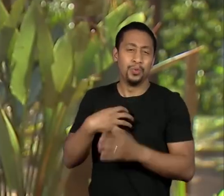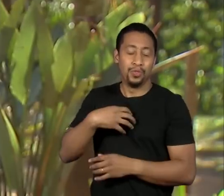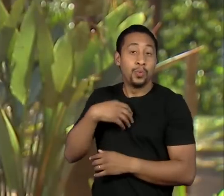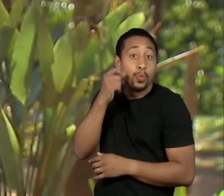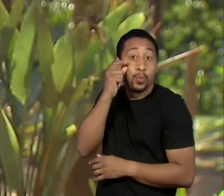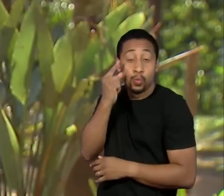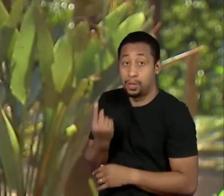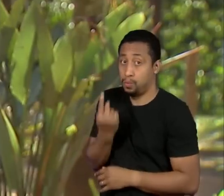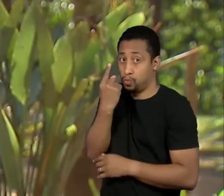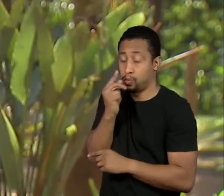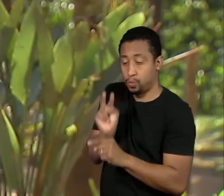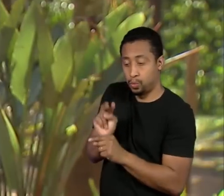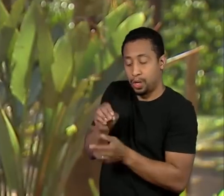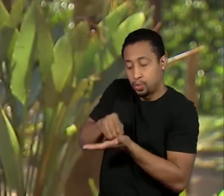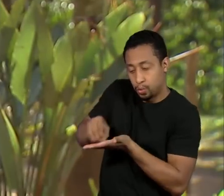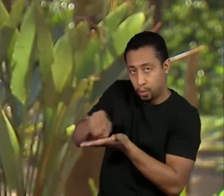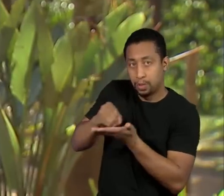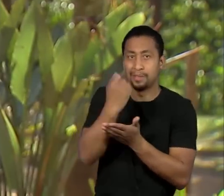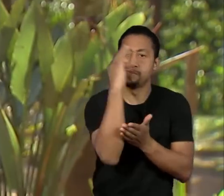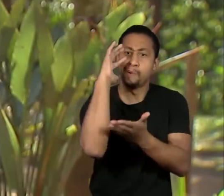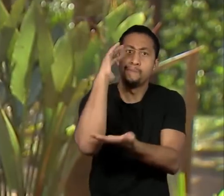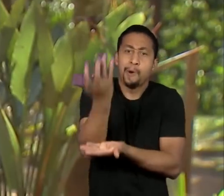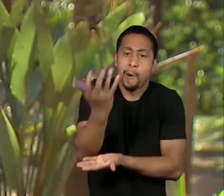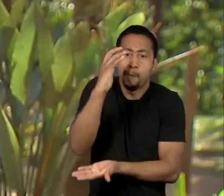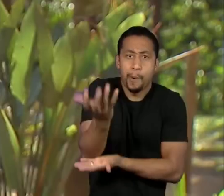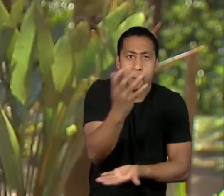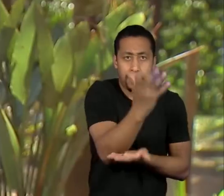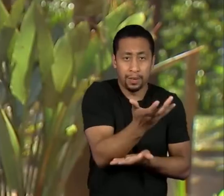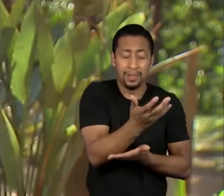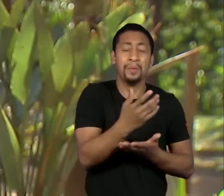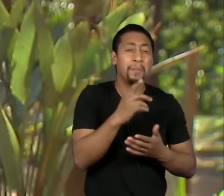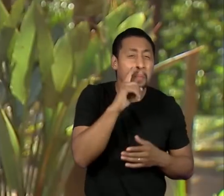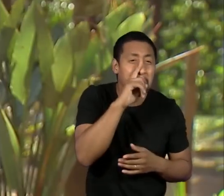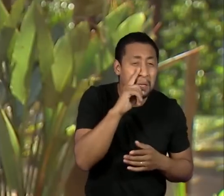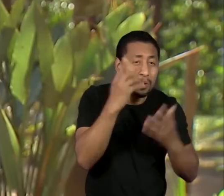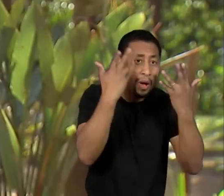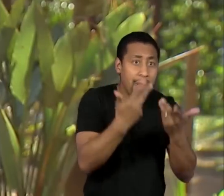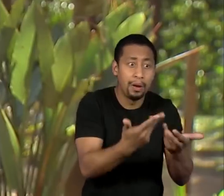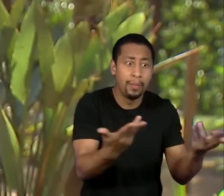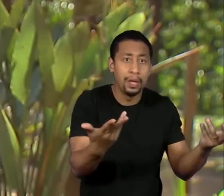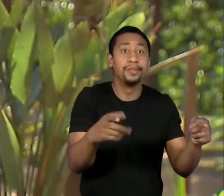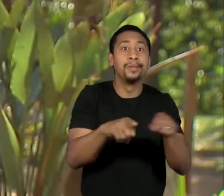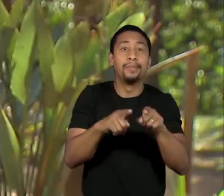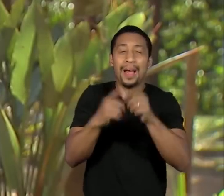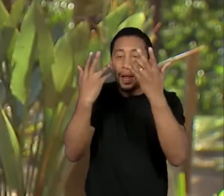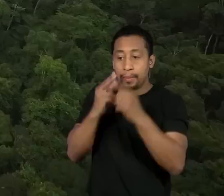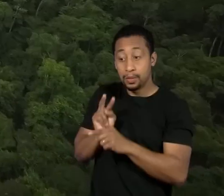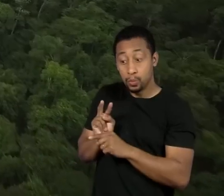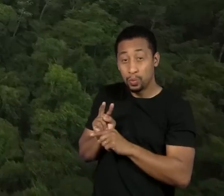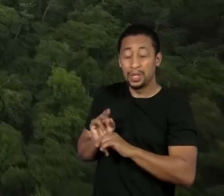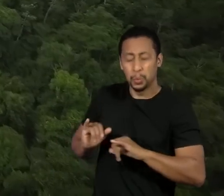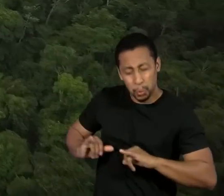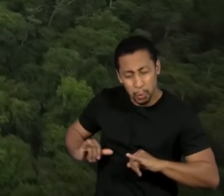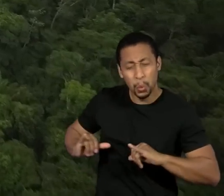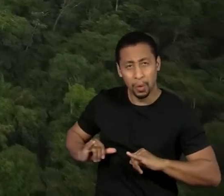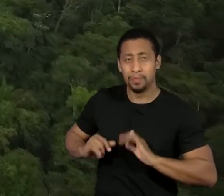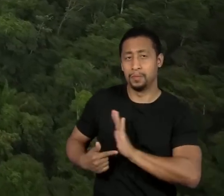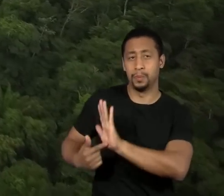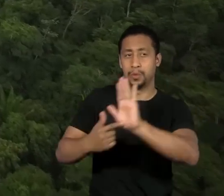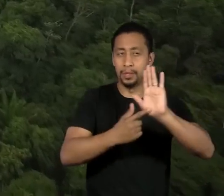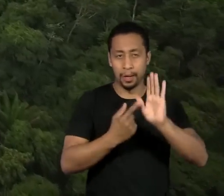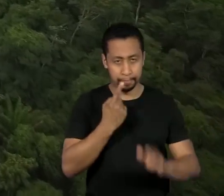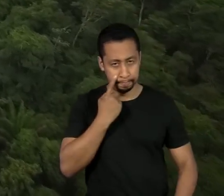o desmatamento, as ameaças à vida silvestre e o sofrimento dos animais de criação.